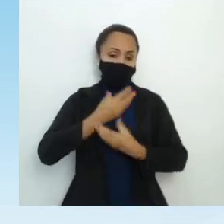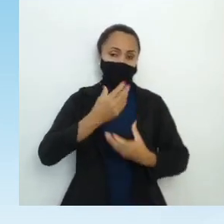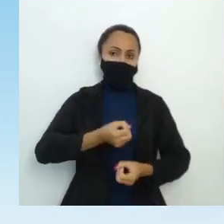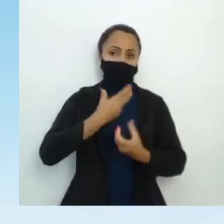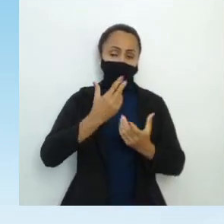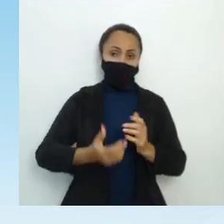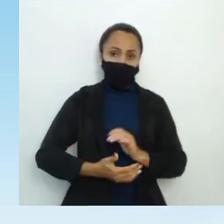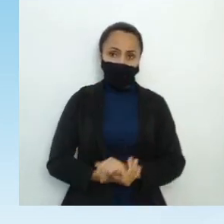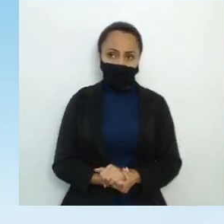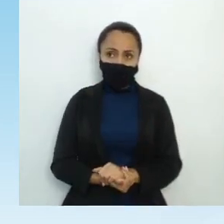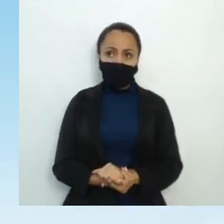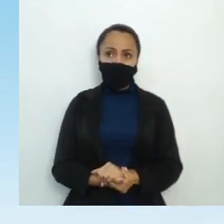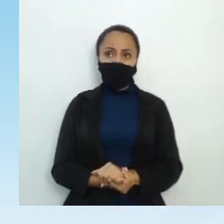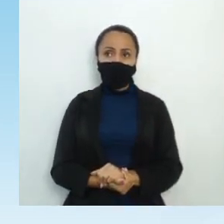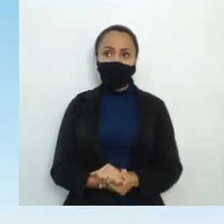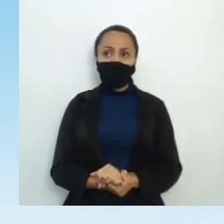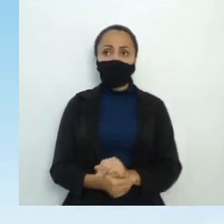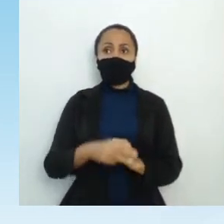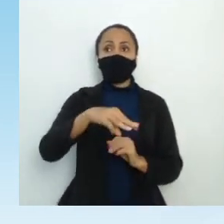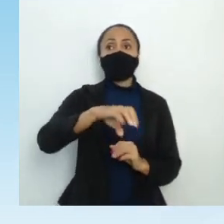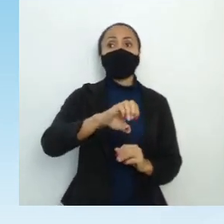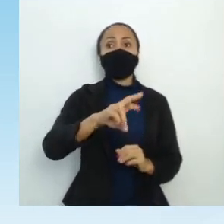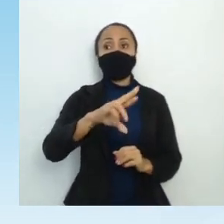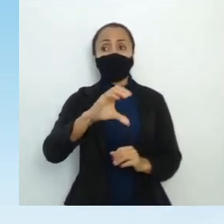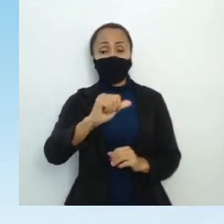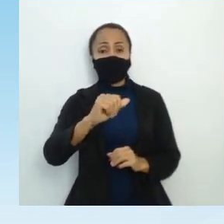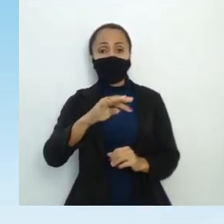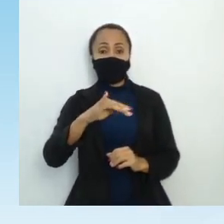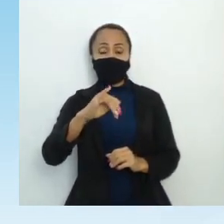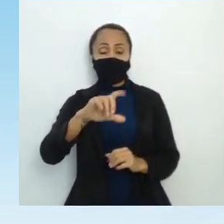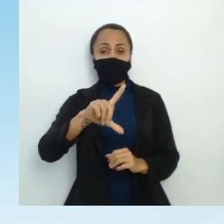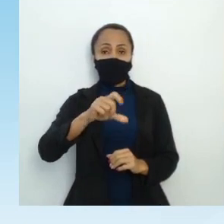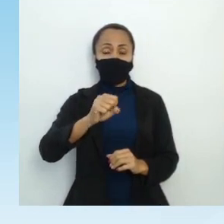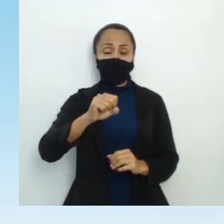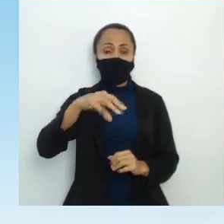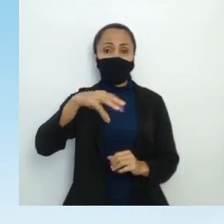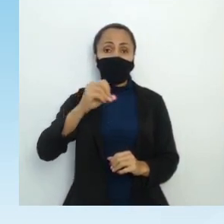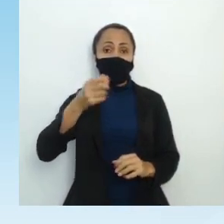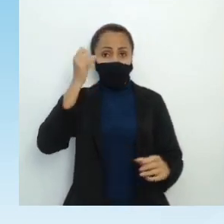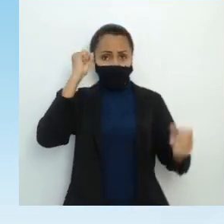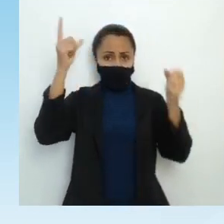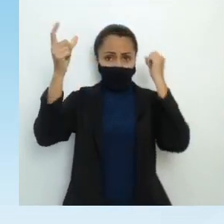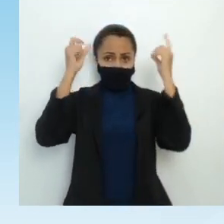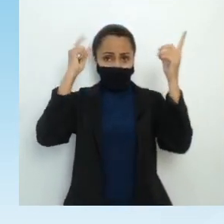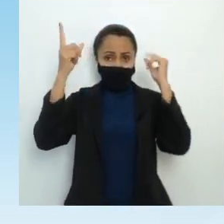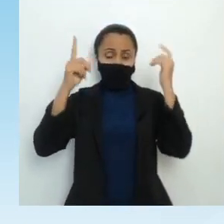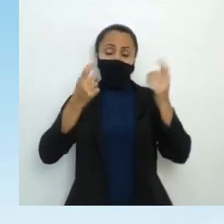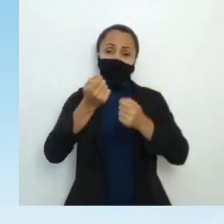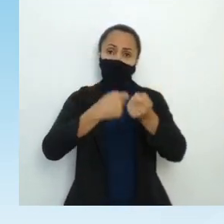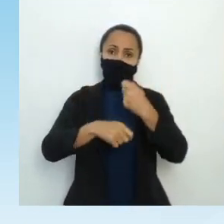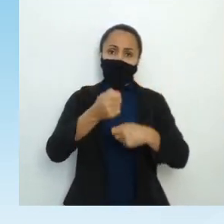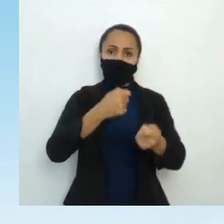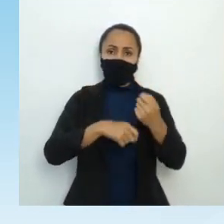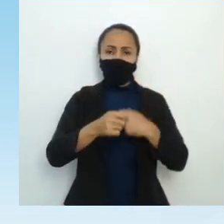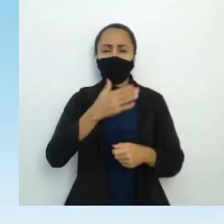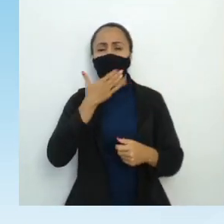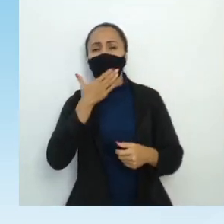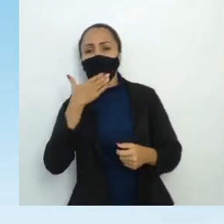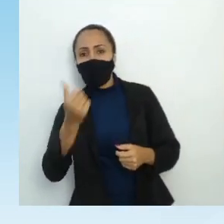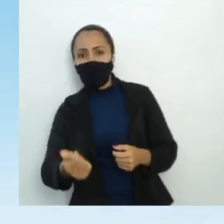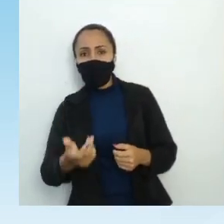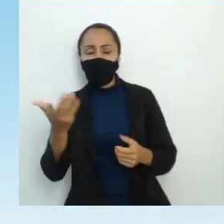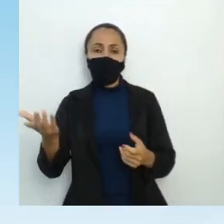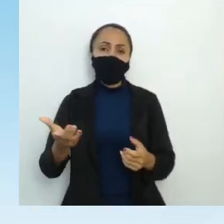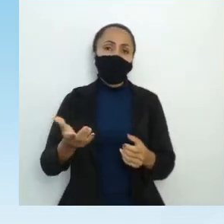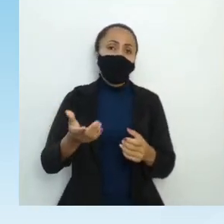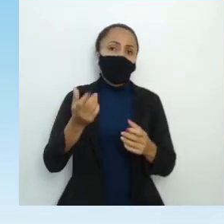O mercantilismo, que é a ideia da busca, né, sempre pelo metalismo, pela balança comercial favorável, pela ideia do